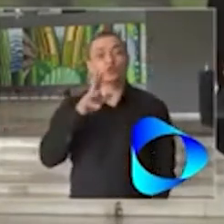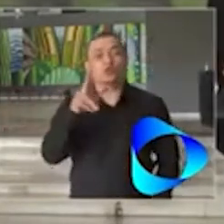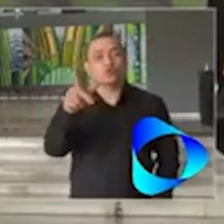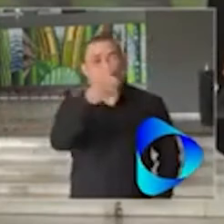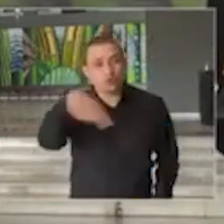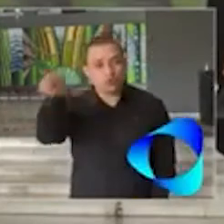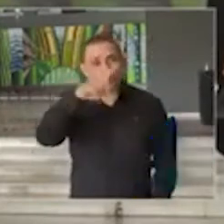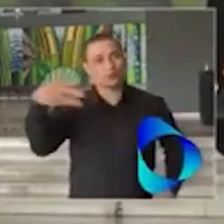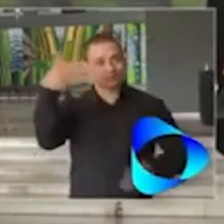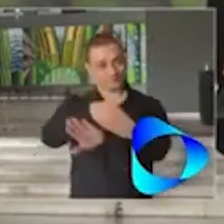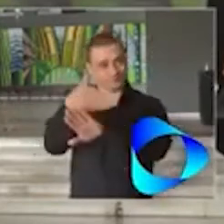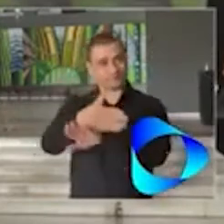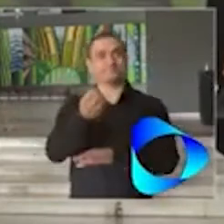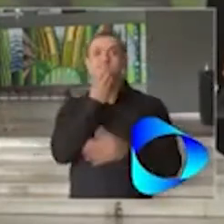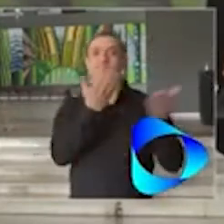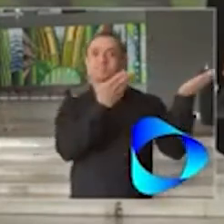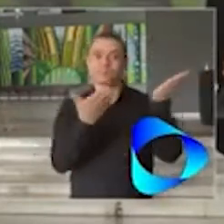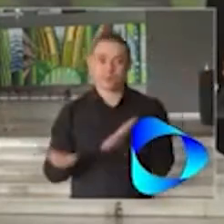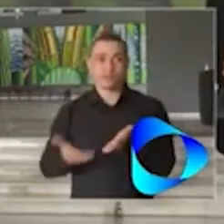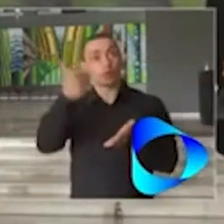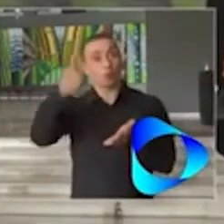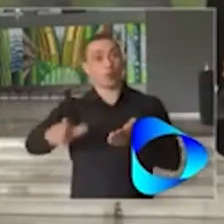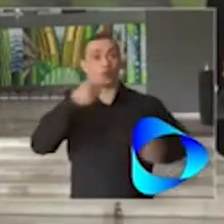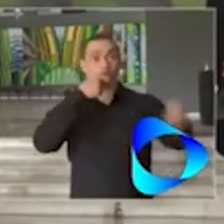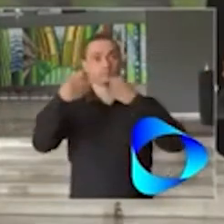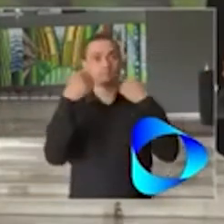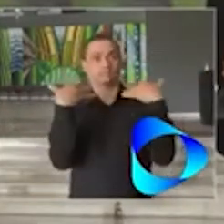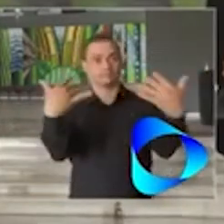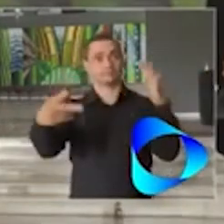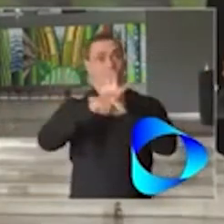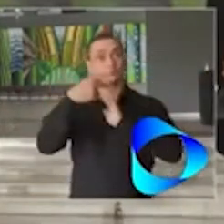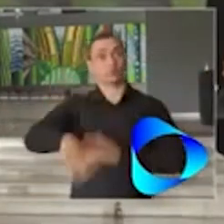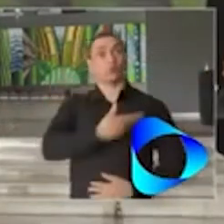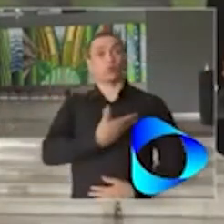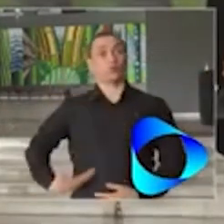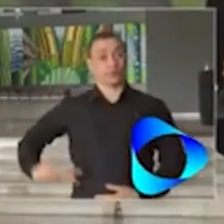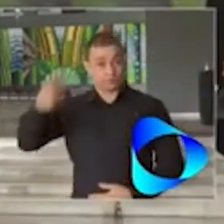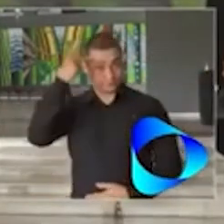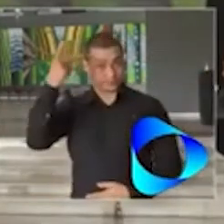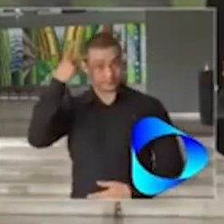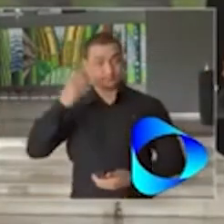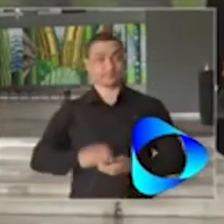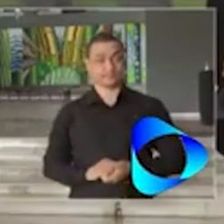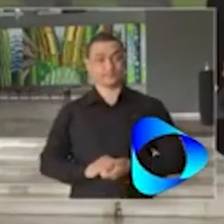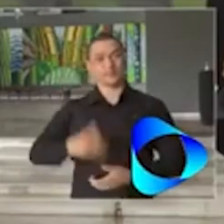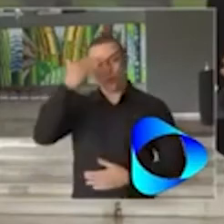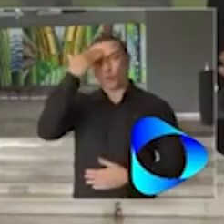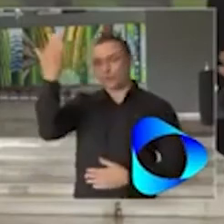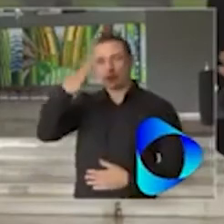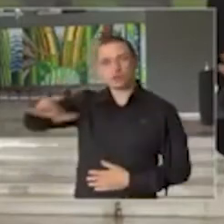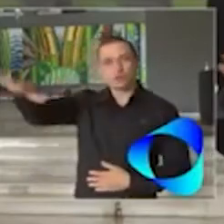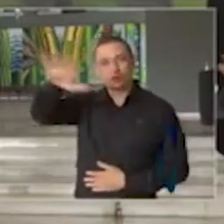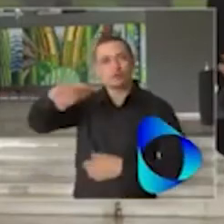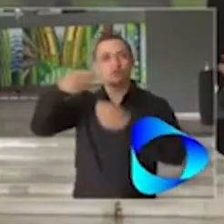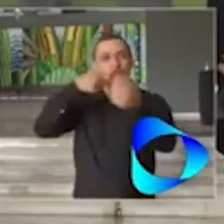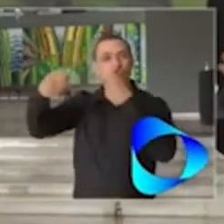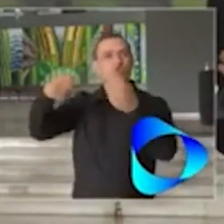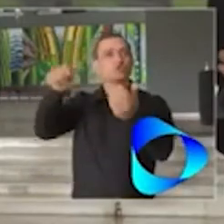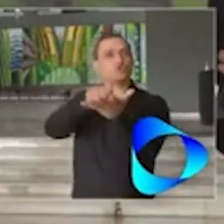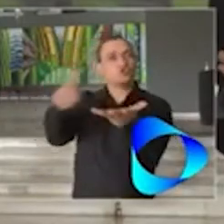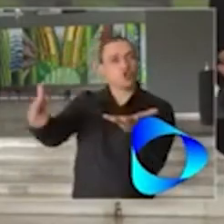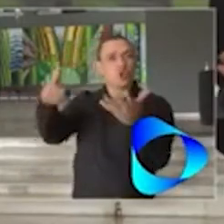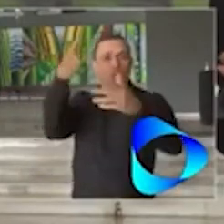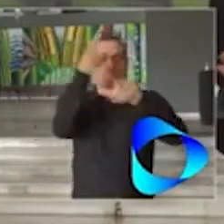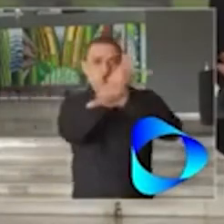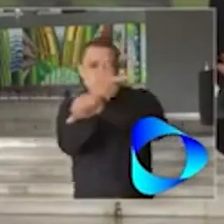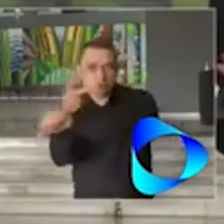válida para todos os setores, como shoppings, comércio, serviço, salões de beleza e barbearia, restaurantes e similares,